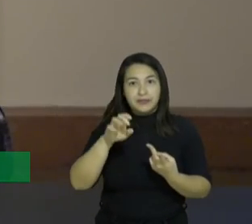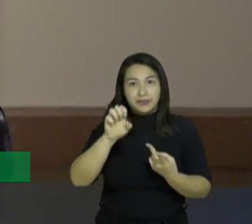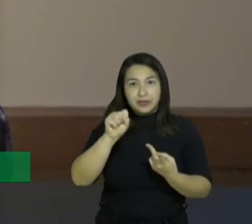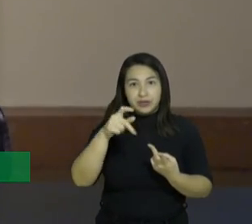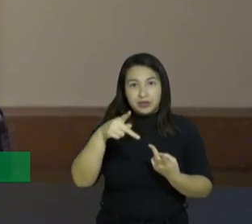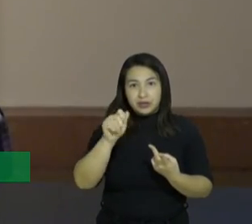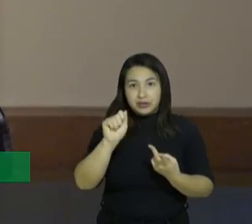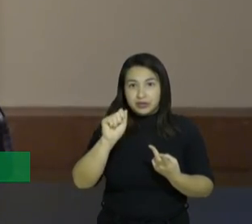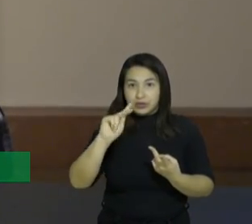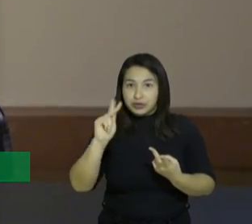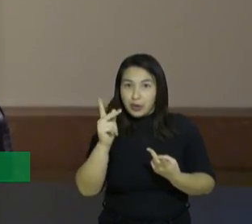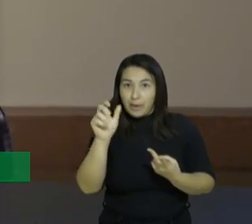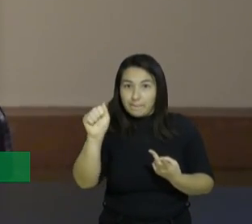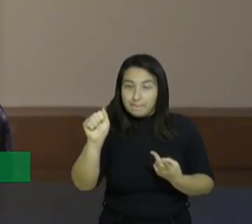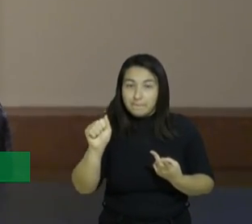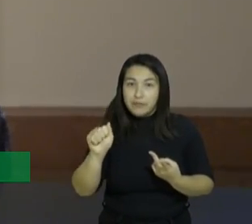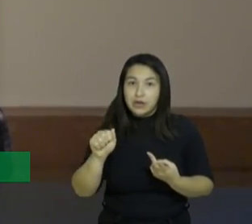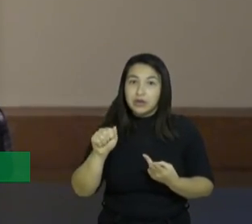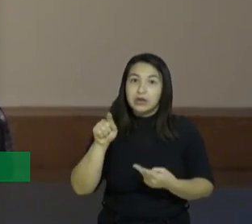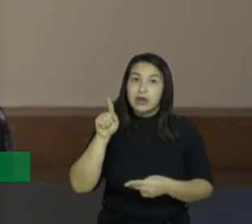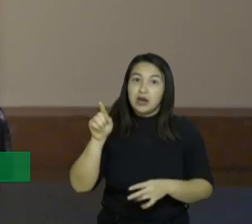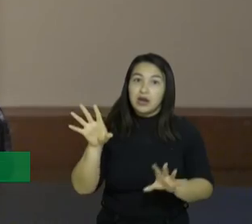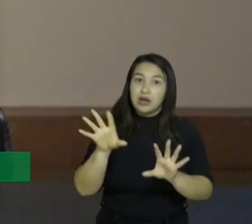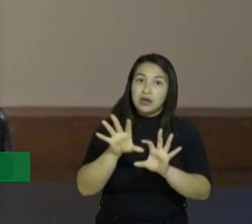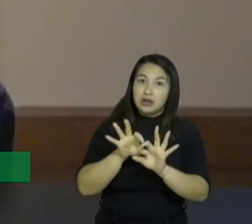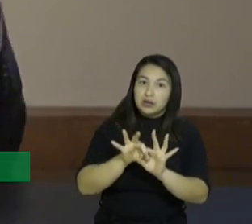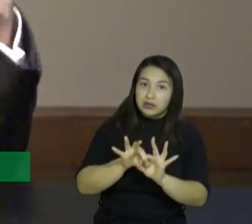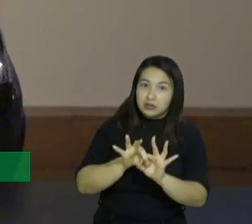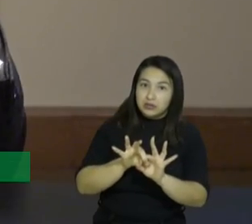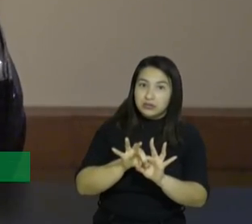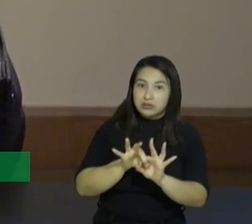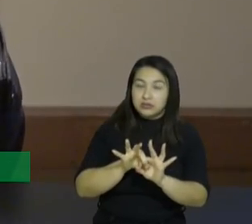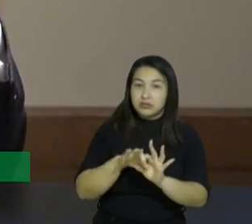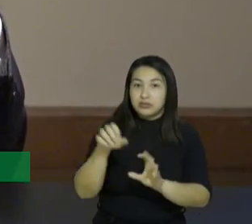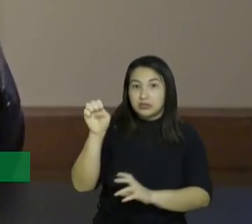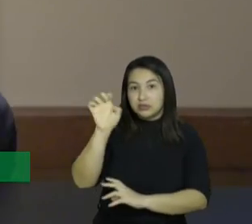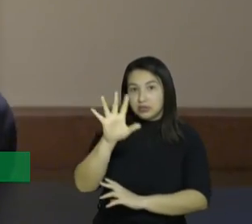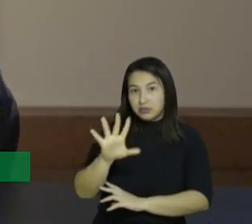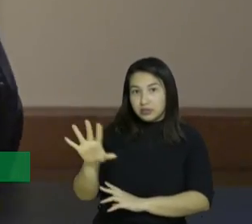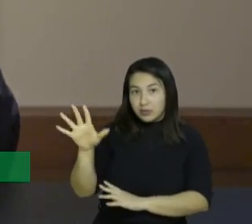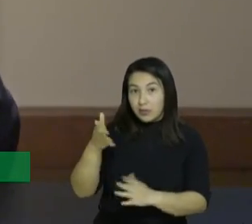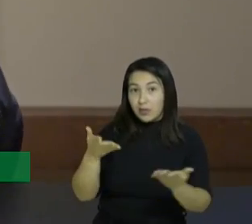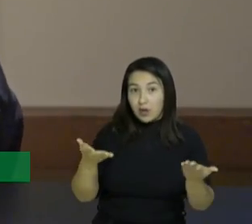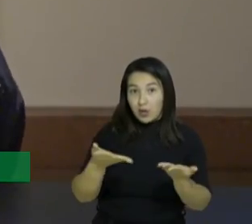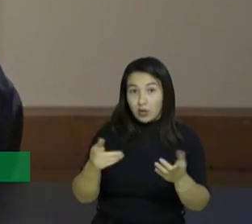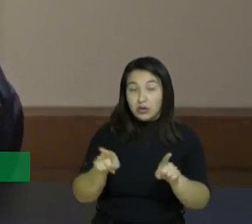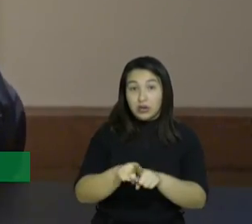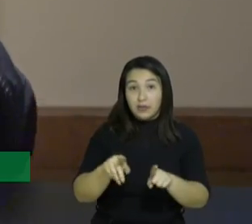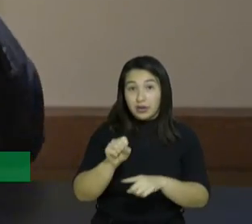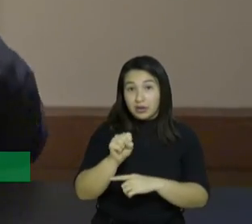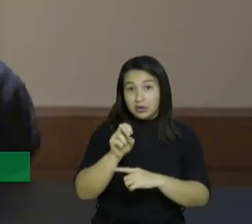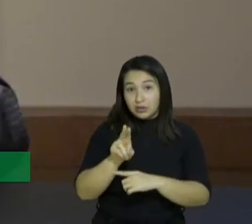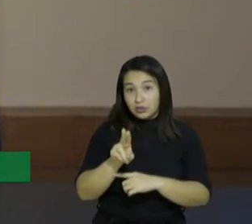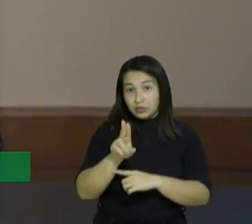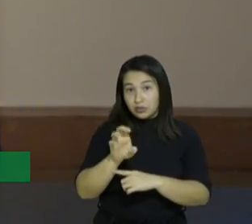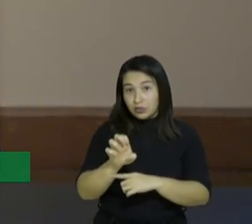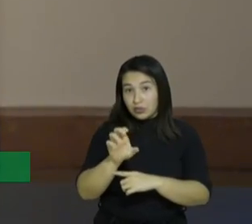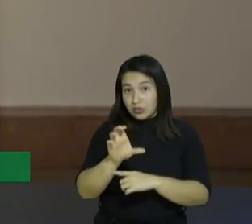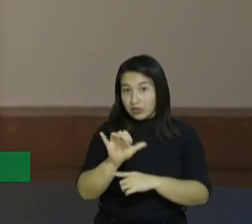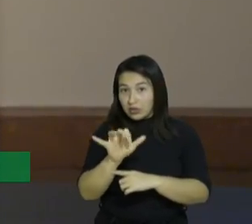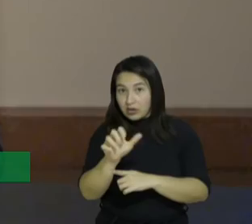a presidência rotativa da da da União Europeia semestre pass eh no semestre atual perdão a Suécia que teve a presidência